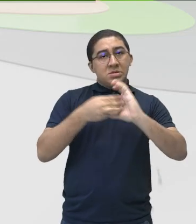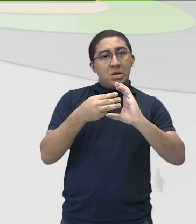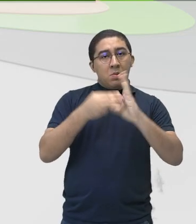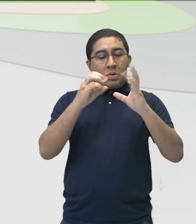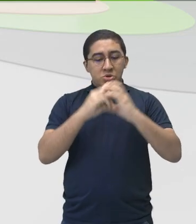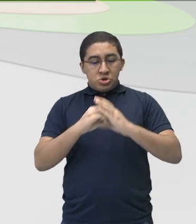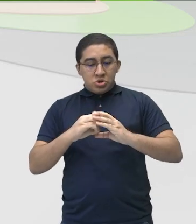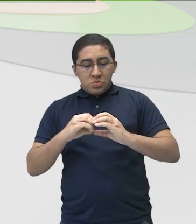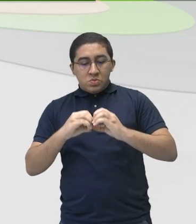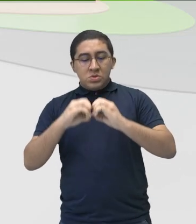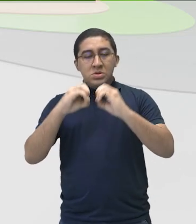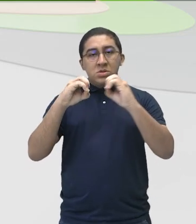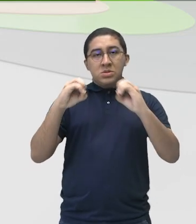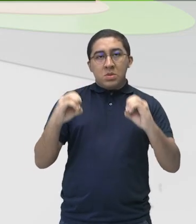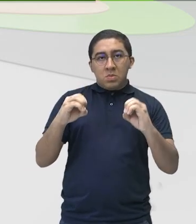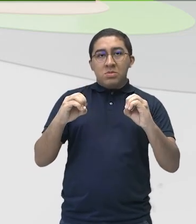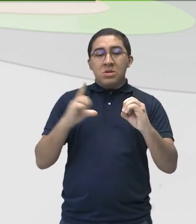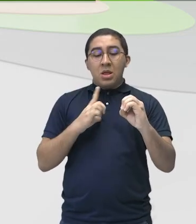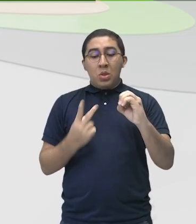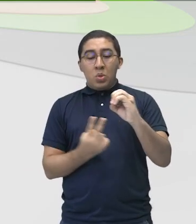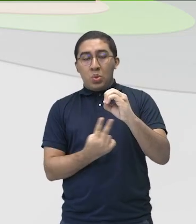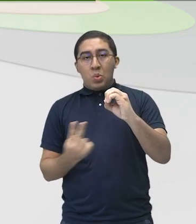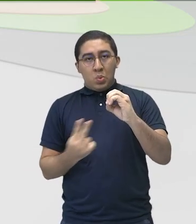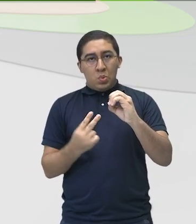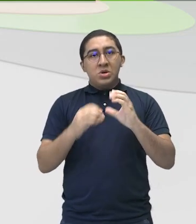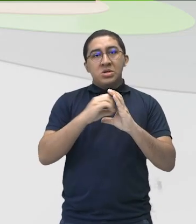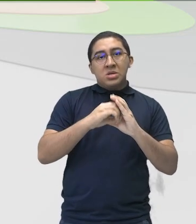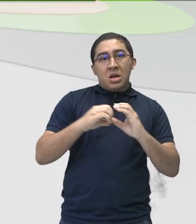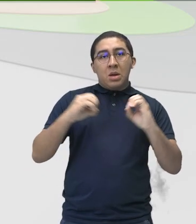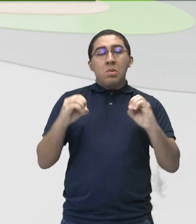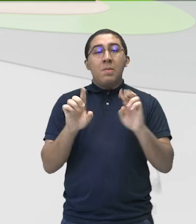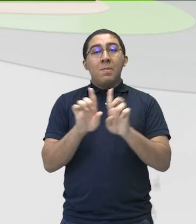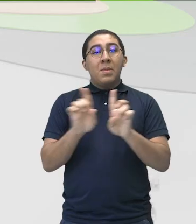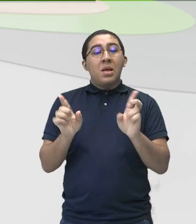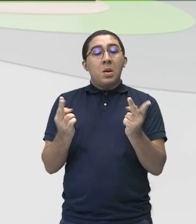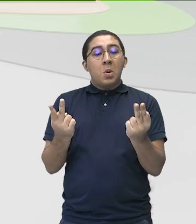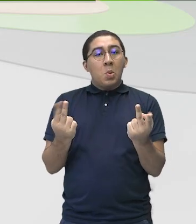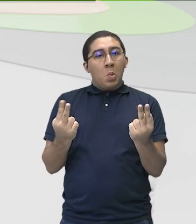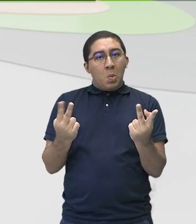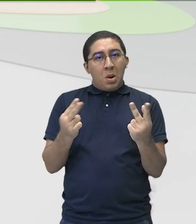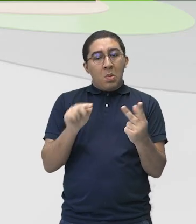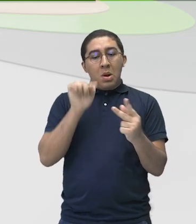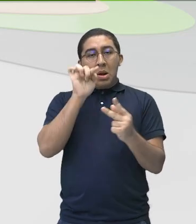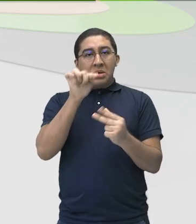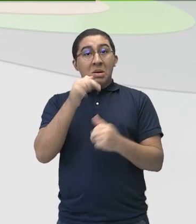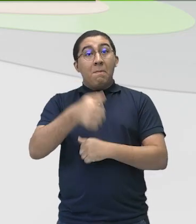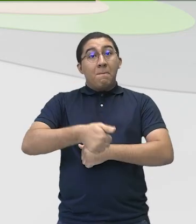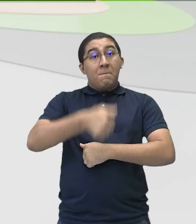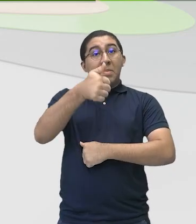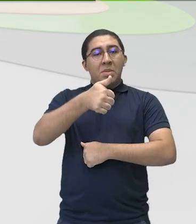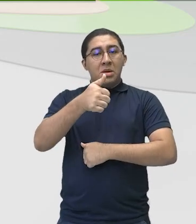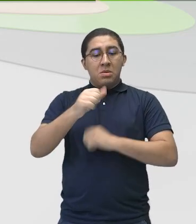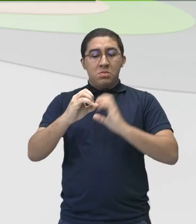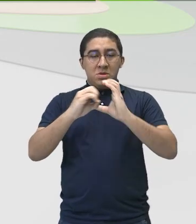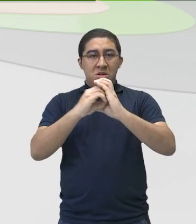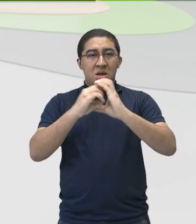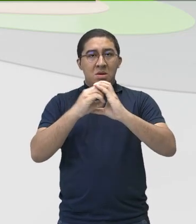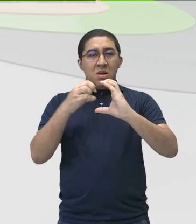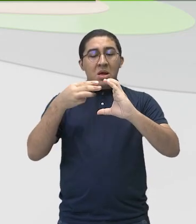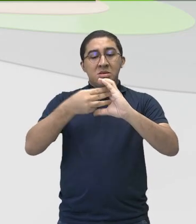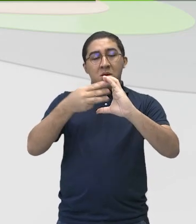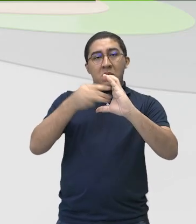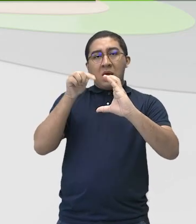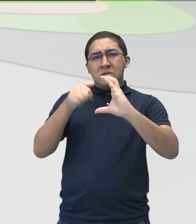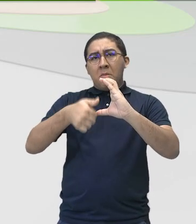celular que resulta em duas células filhas idênticas à célula original, ou seja, a célula